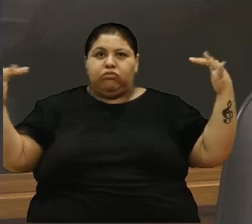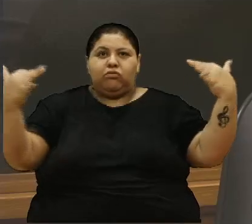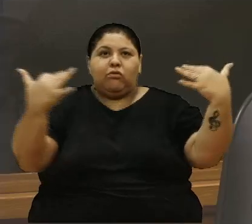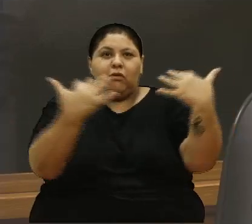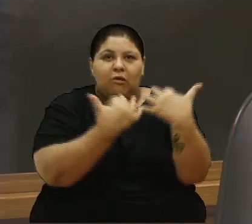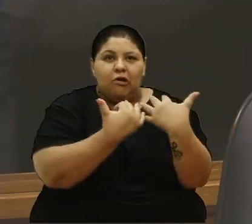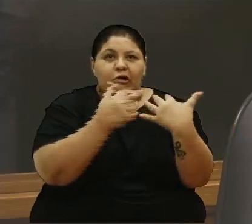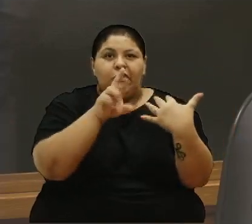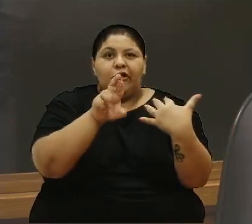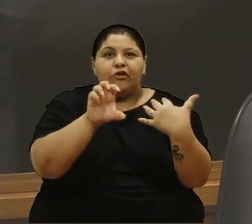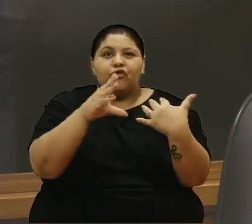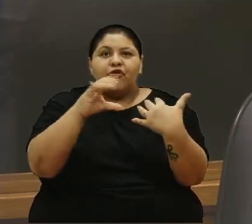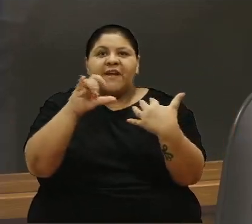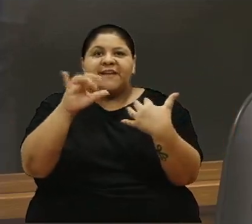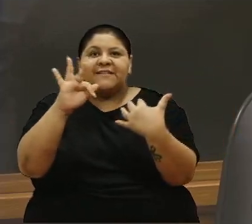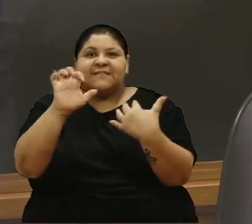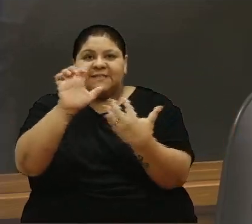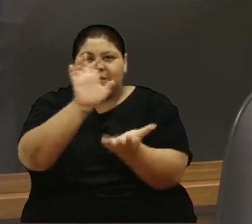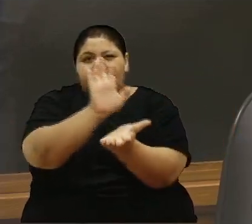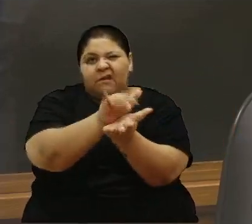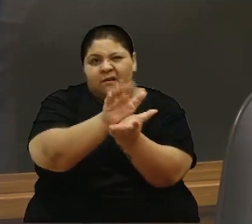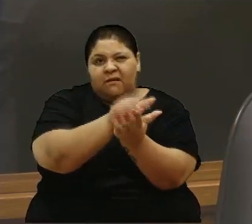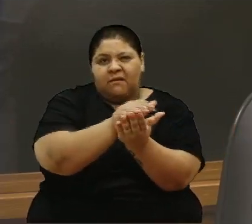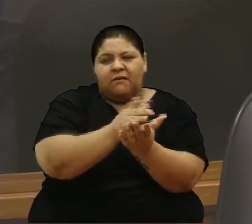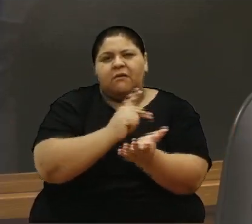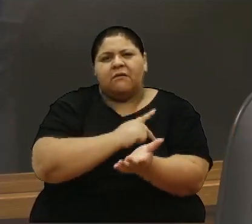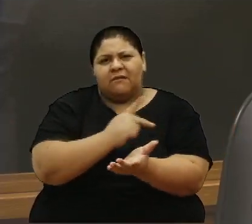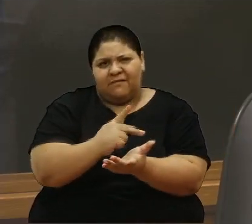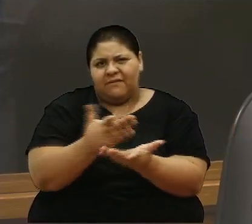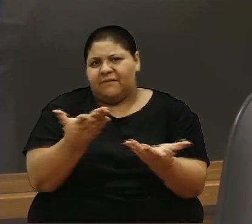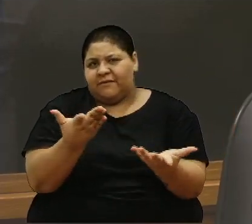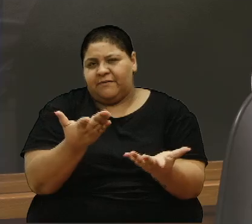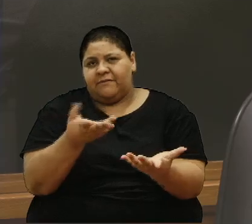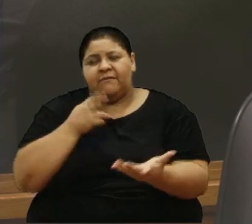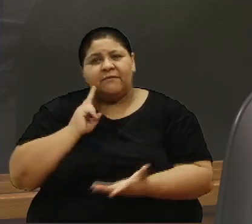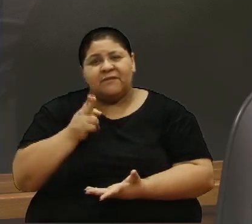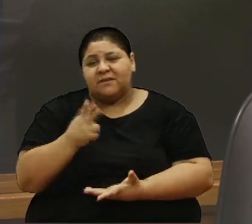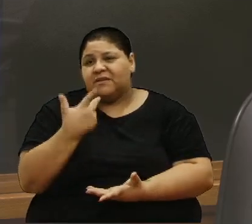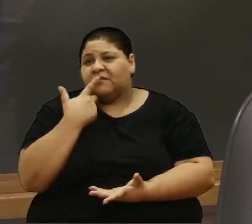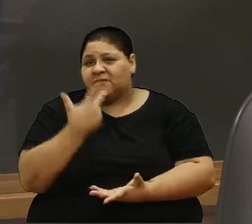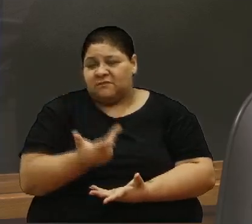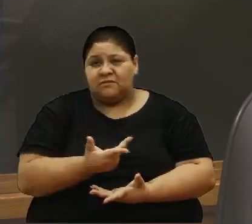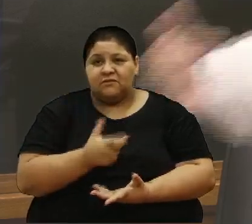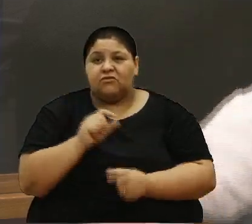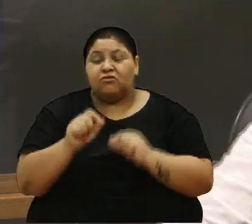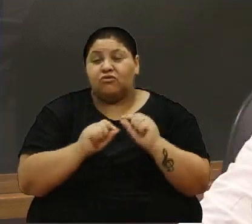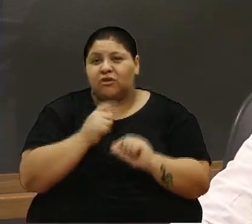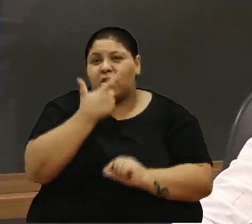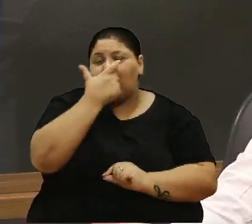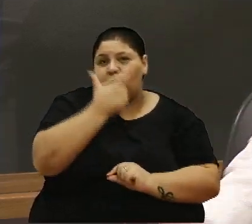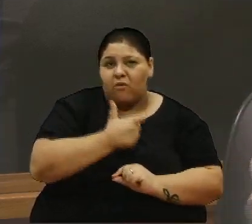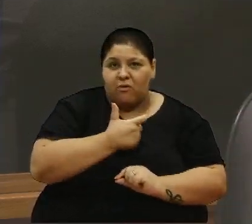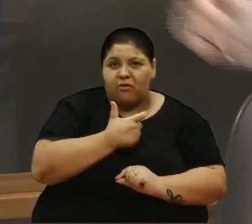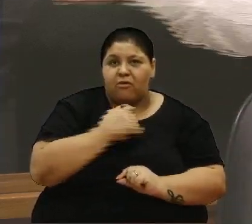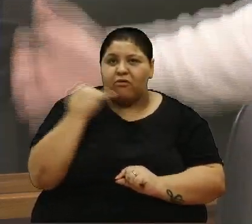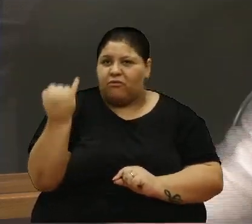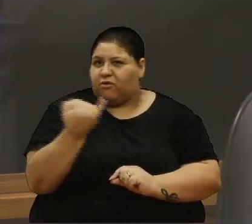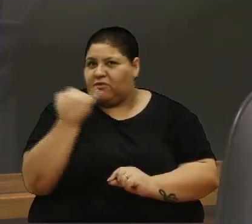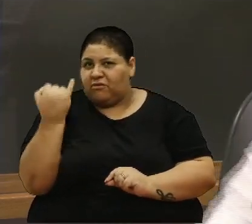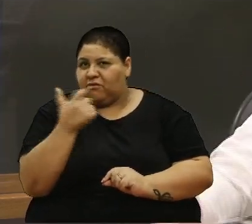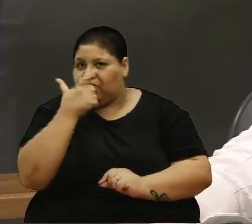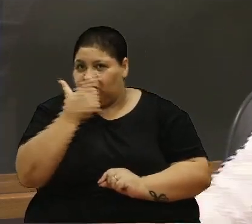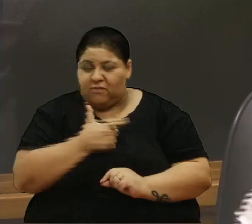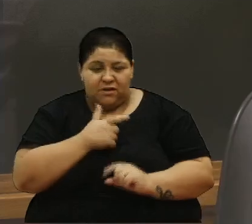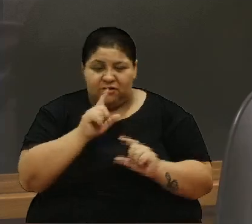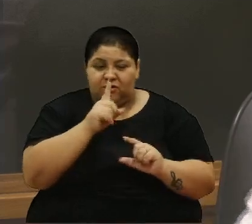feminino. É algo que, presidente, eu sempre costumo falar o que eu acho importantíssimo, o que eu acho